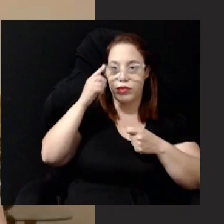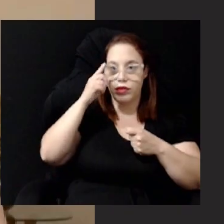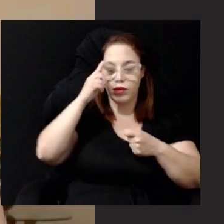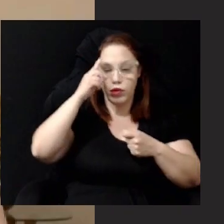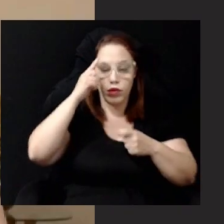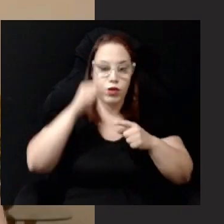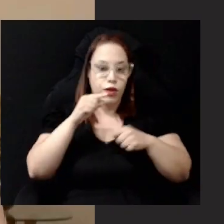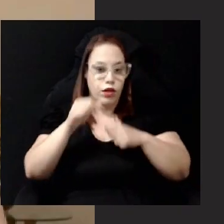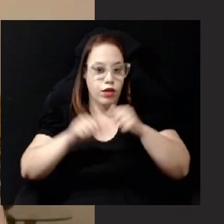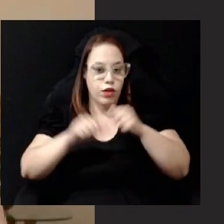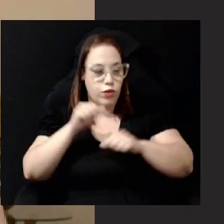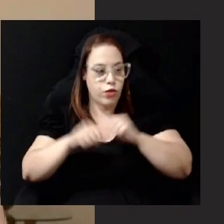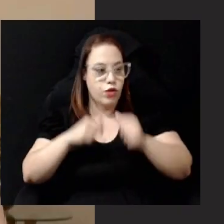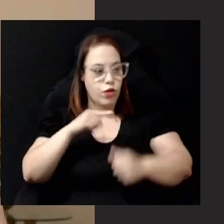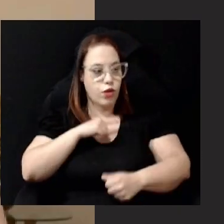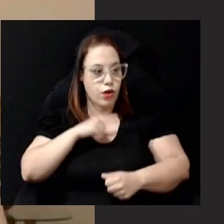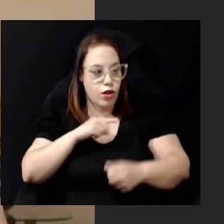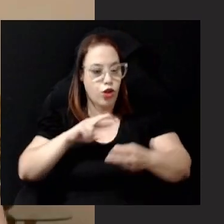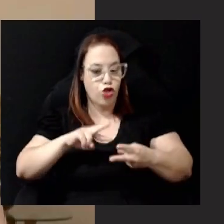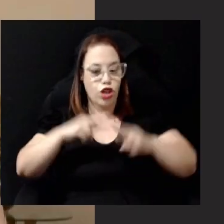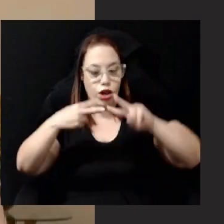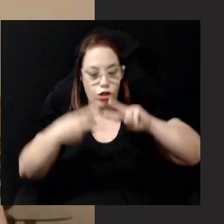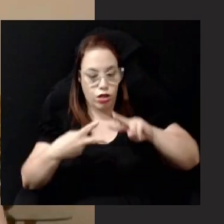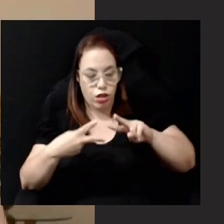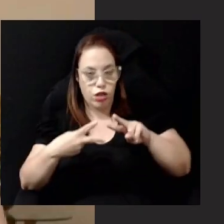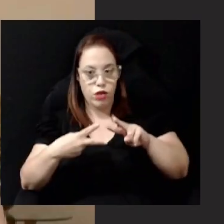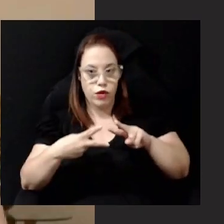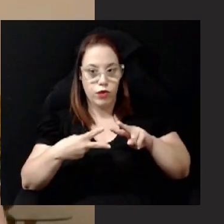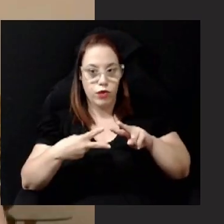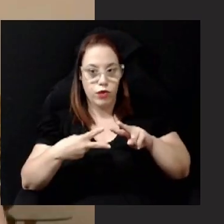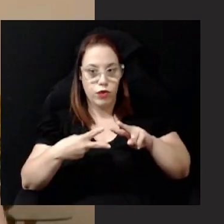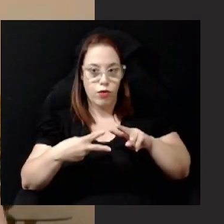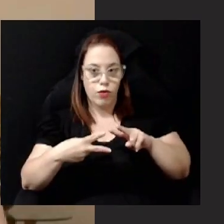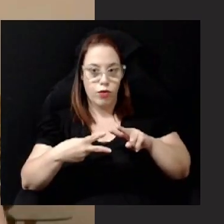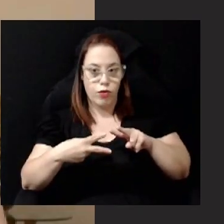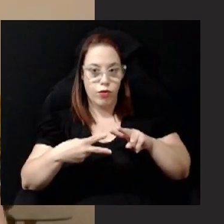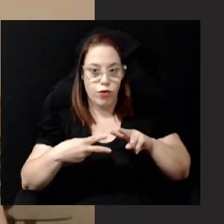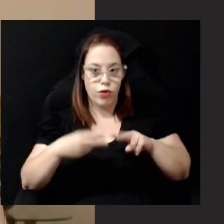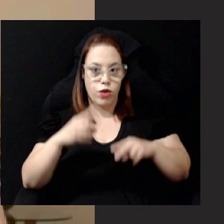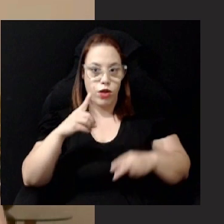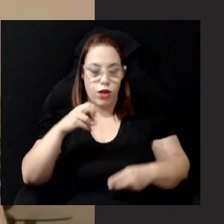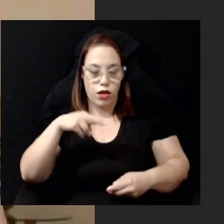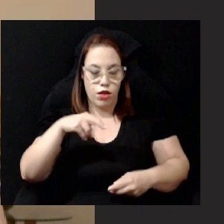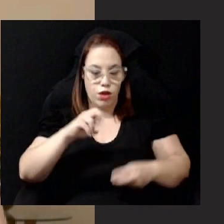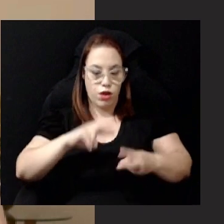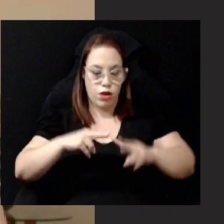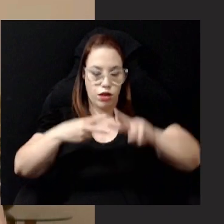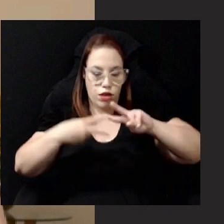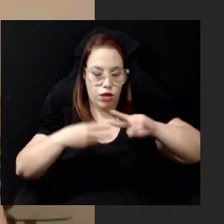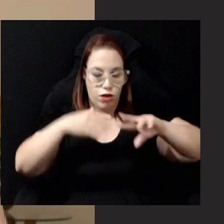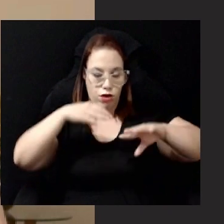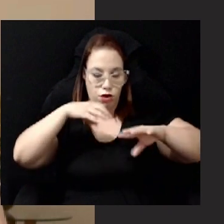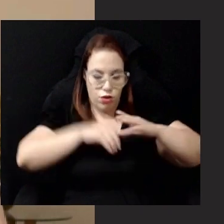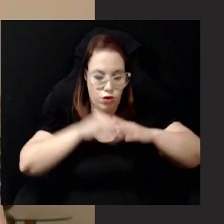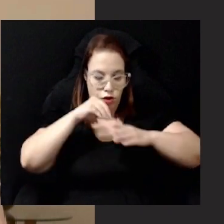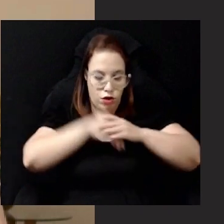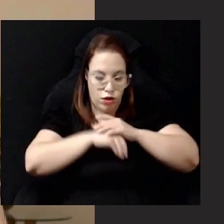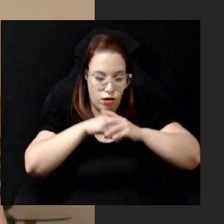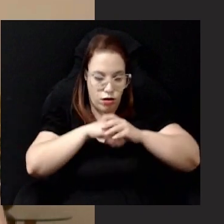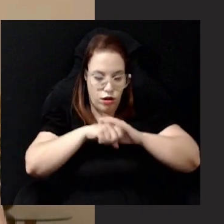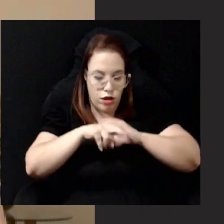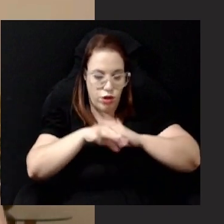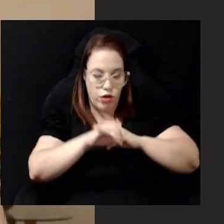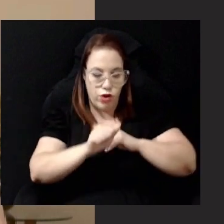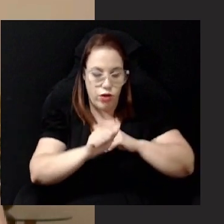algumas alterações que você tem genéticas, algumas alterações no DNA, lá dentro do DNA, no núcleo das